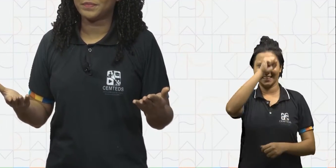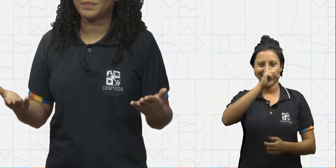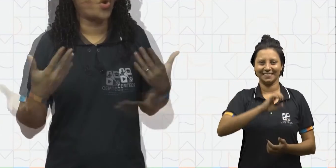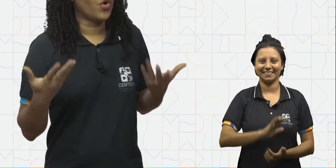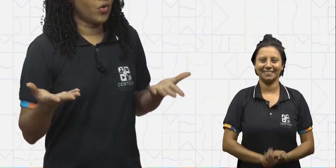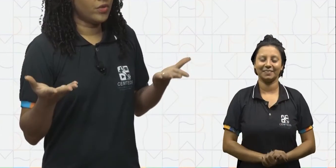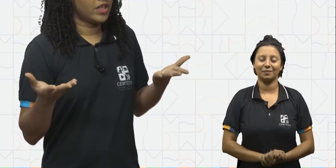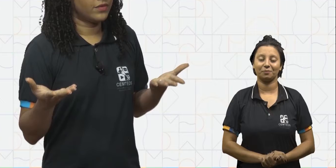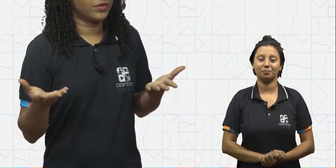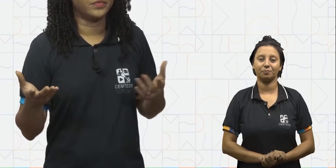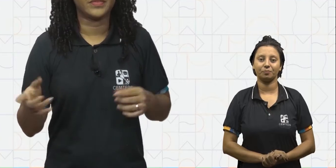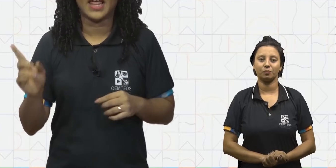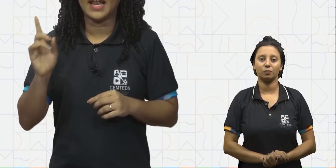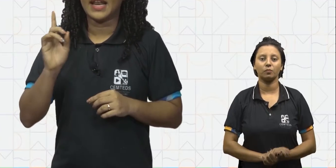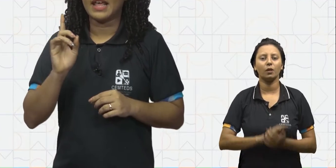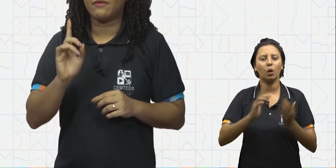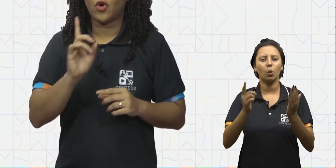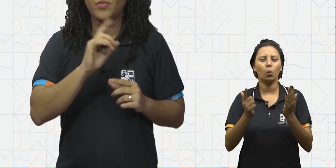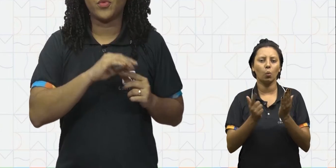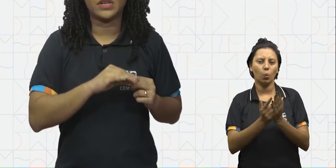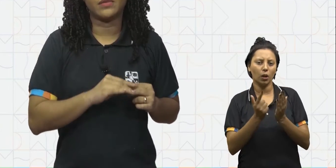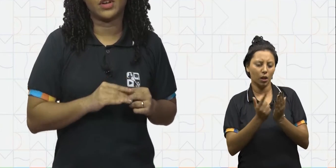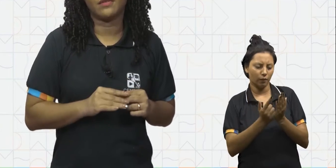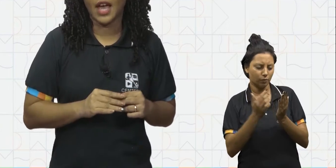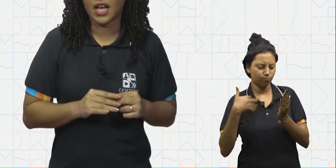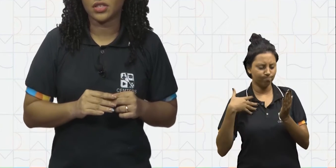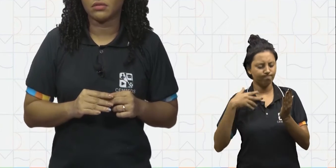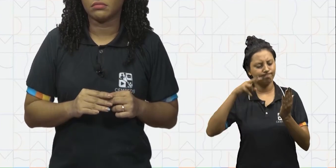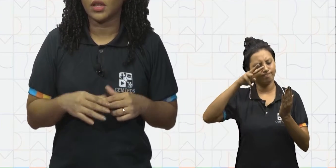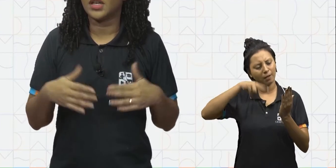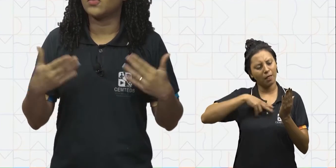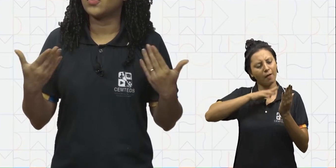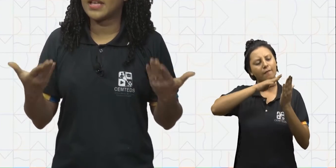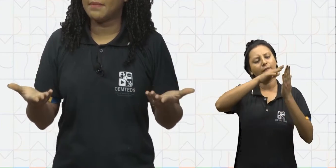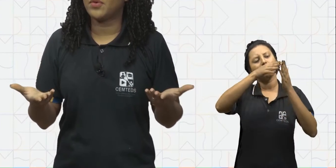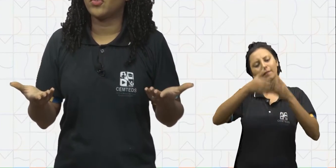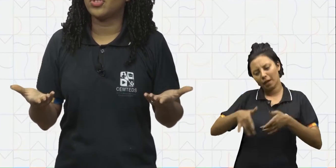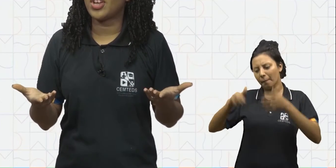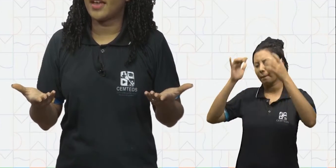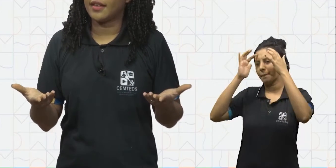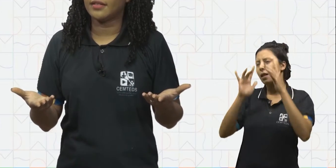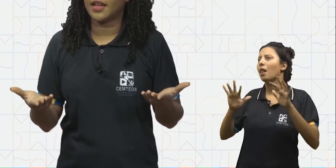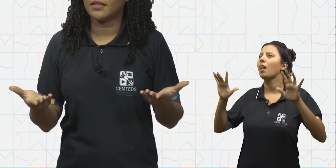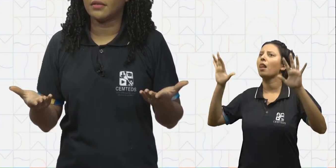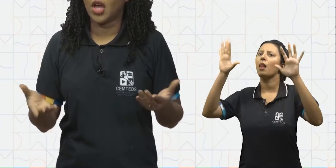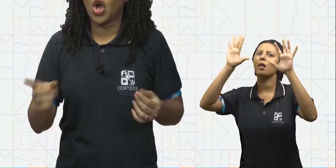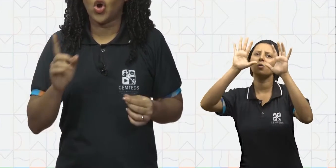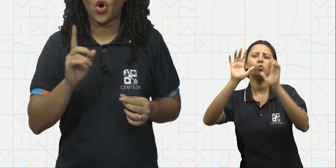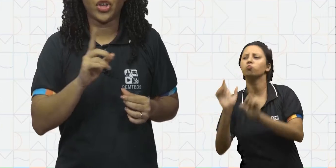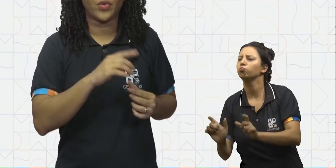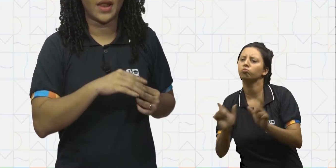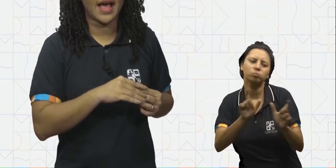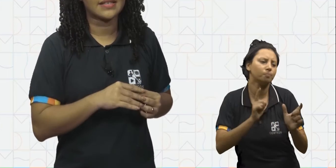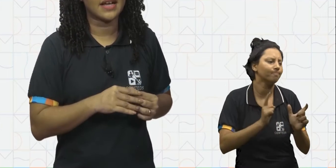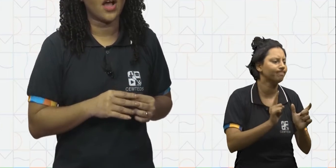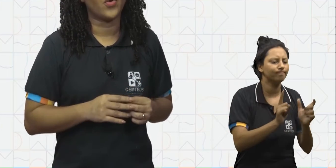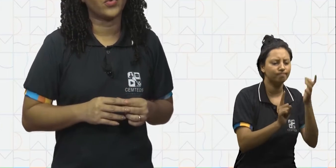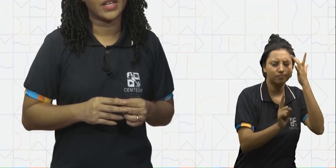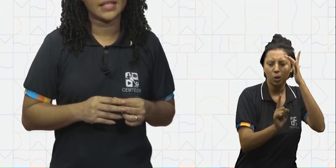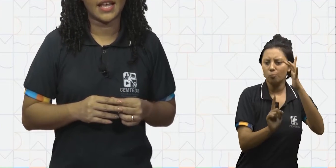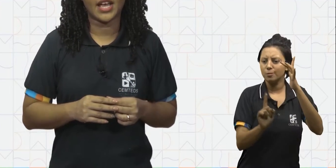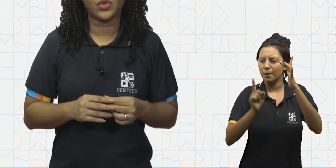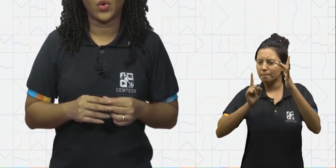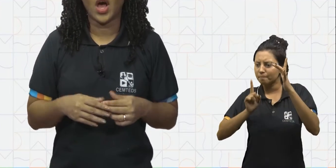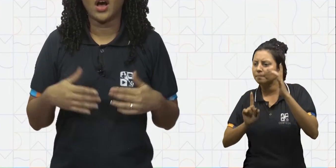aprender. Um livro. Levou-me um livro em viagem. Não sei por onde é que andei. Corri o Alasca,